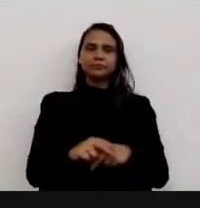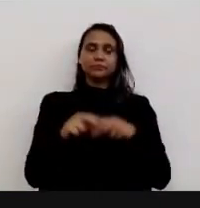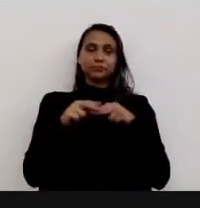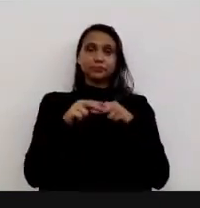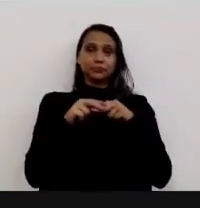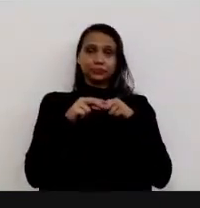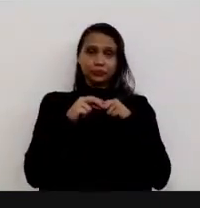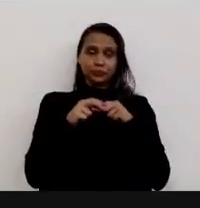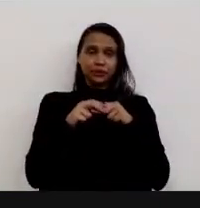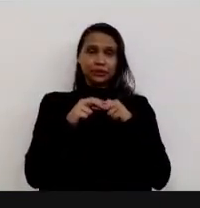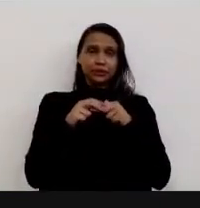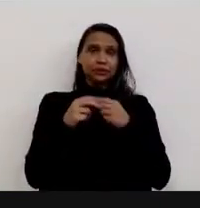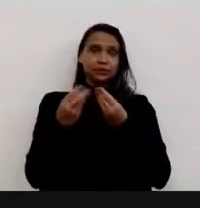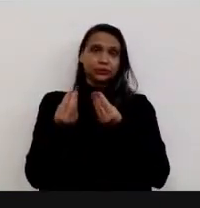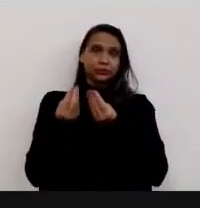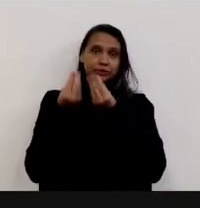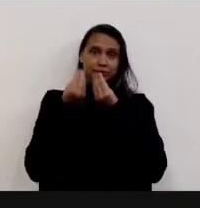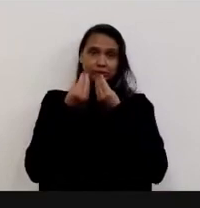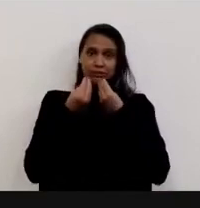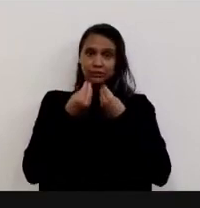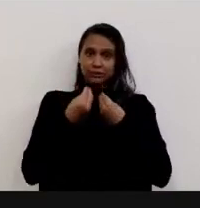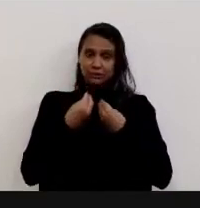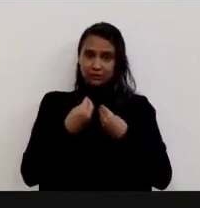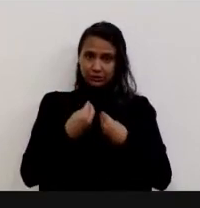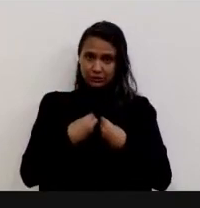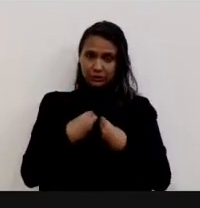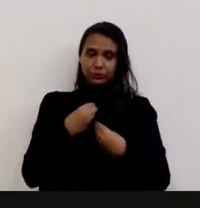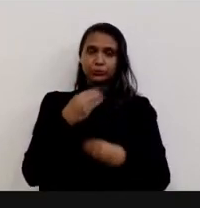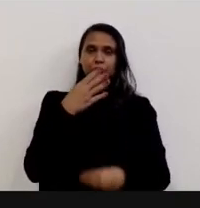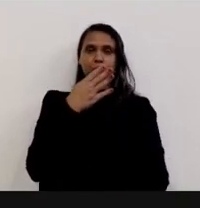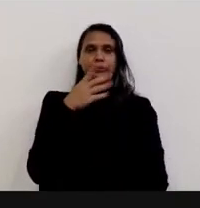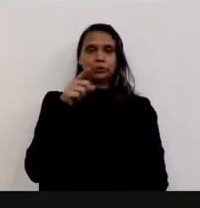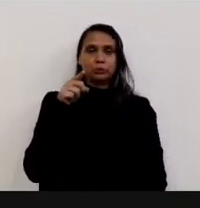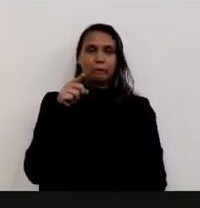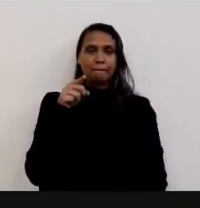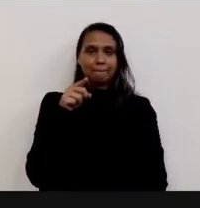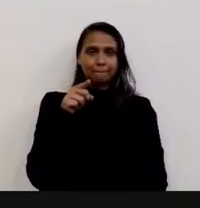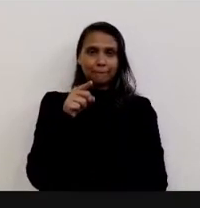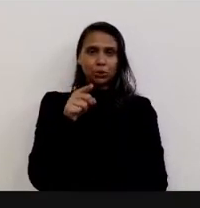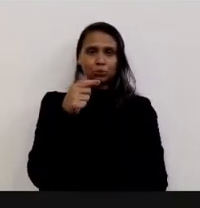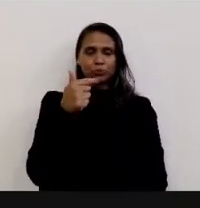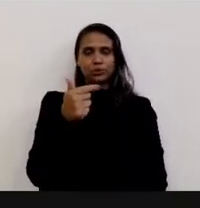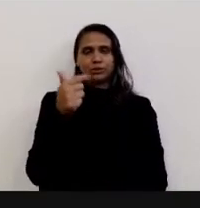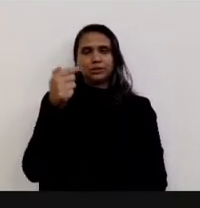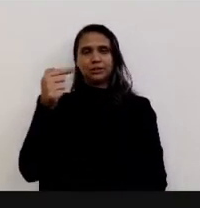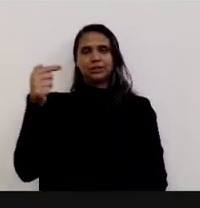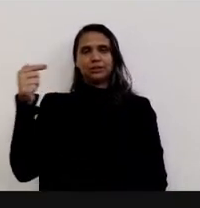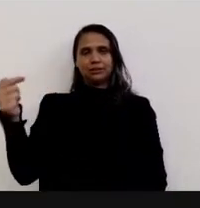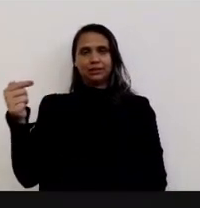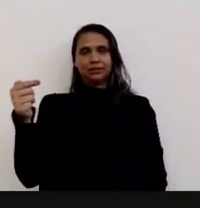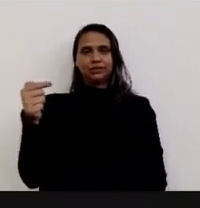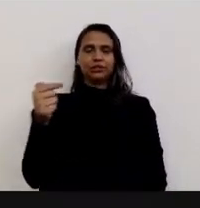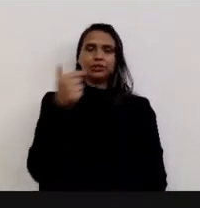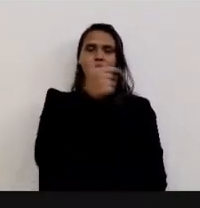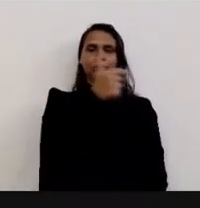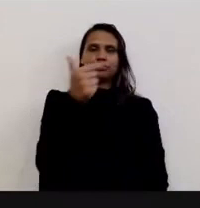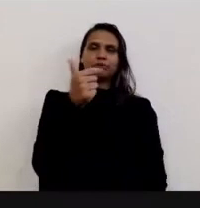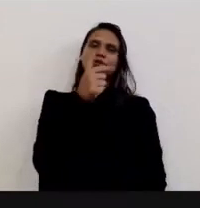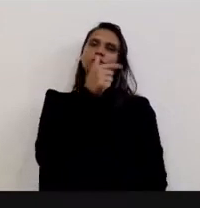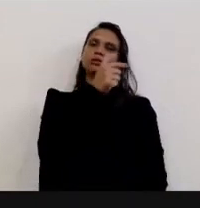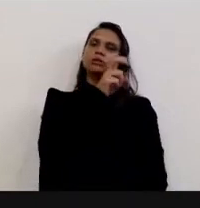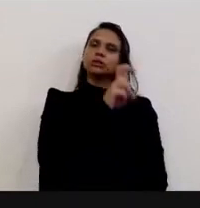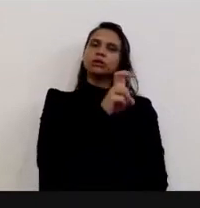para a gente um N, né, em 2018 de 4.677 e um N para a gente em 2022 de